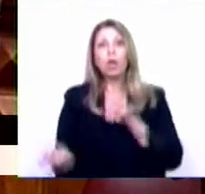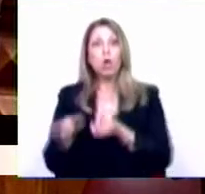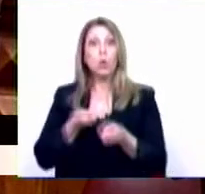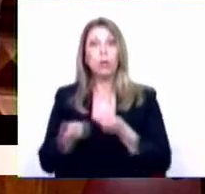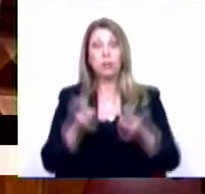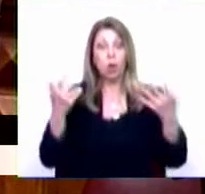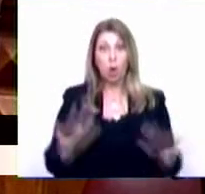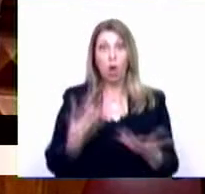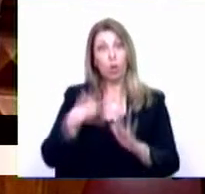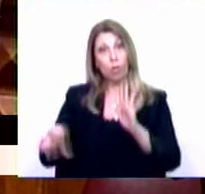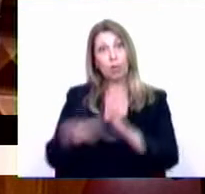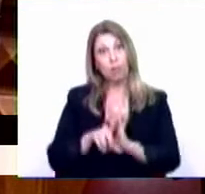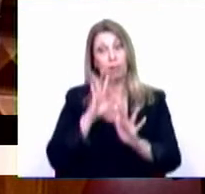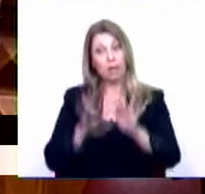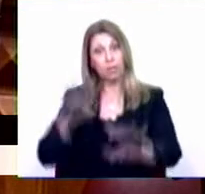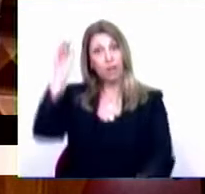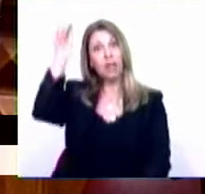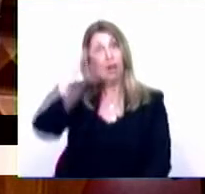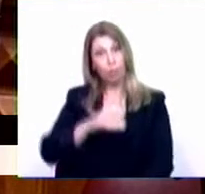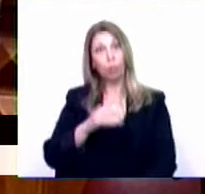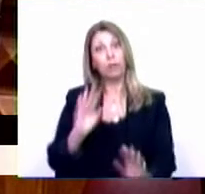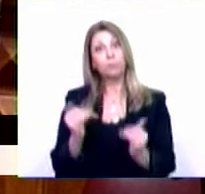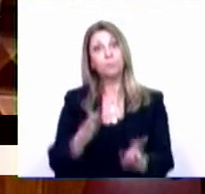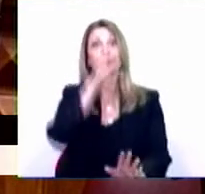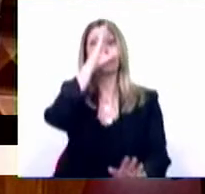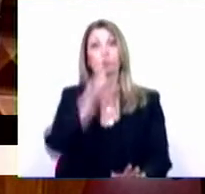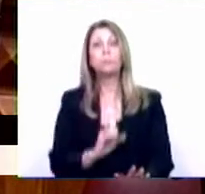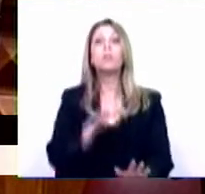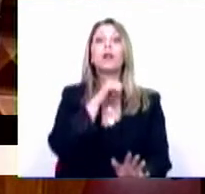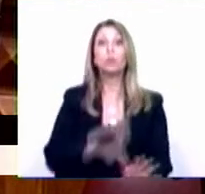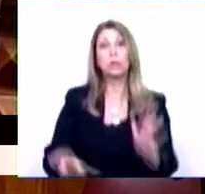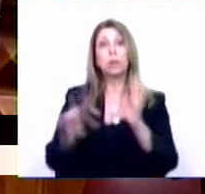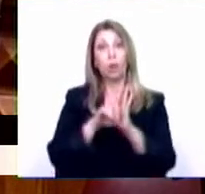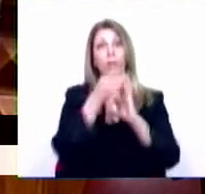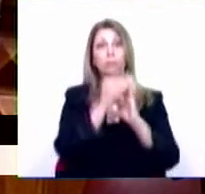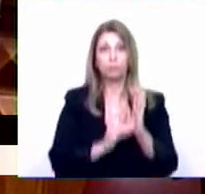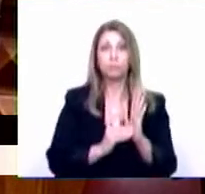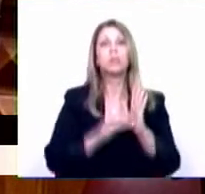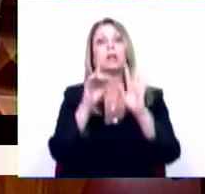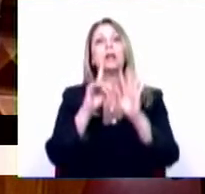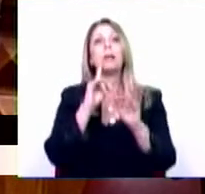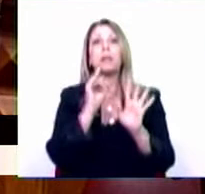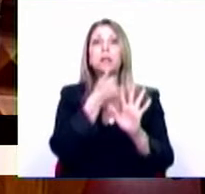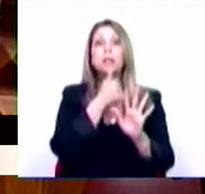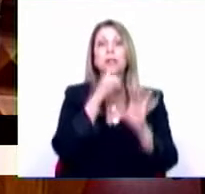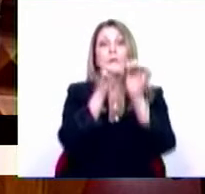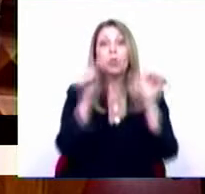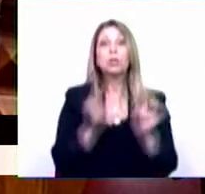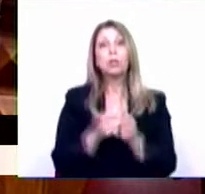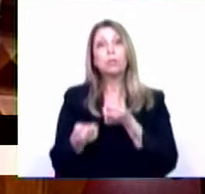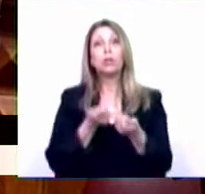lei da Assembleia da República, concede ao Governo a autorização legislativa para estabelecer o sistema de gestão integrada de fogos